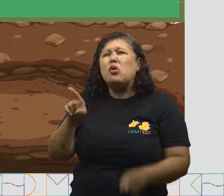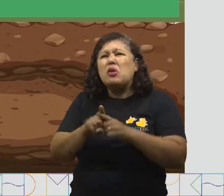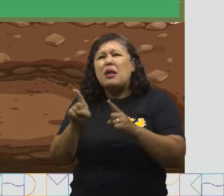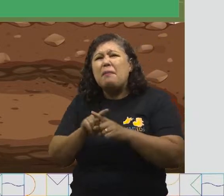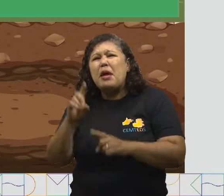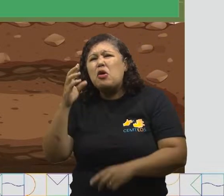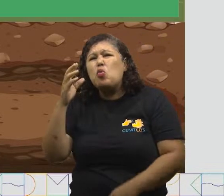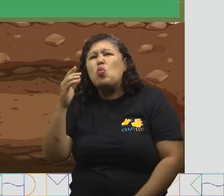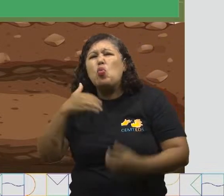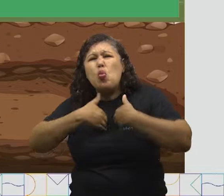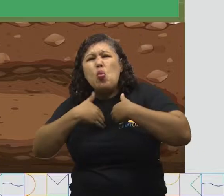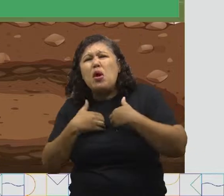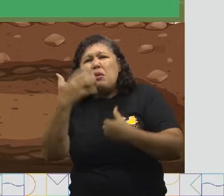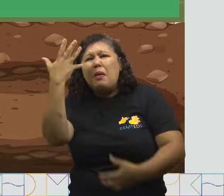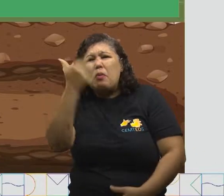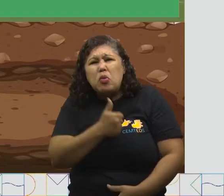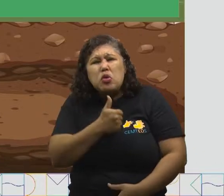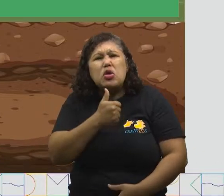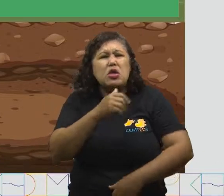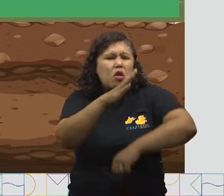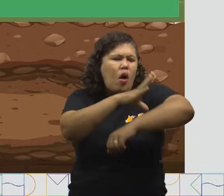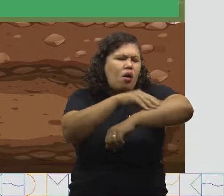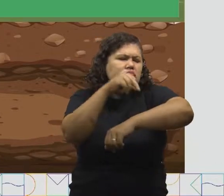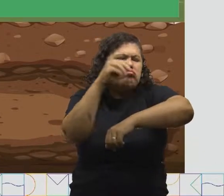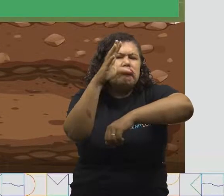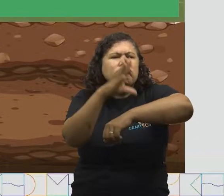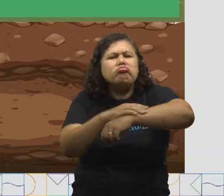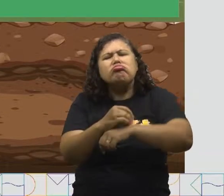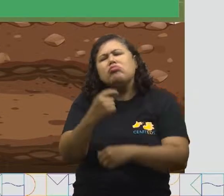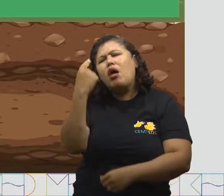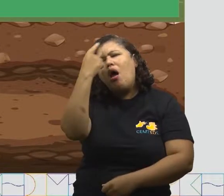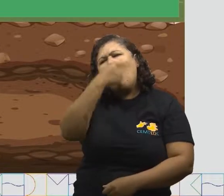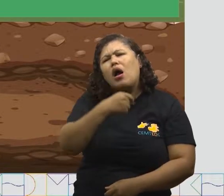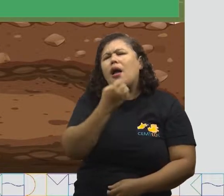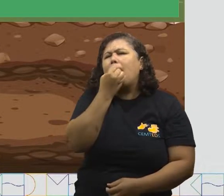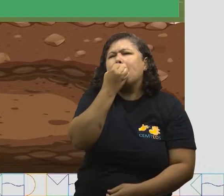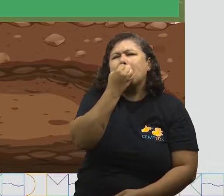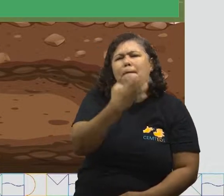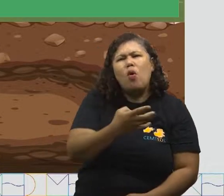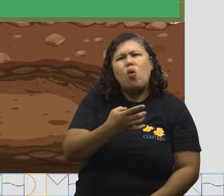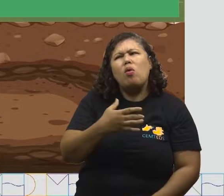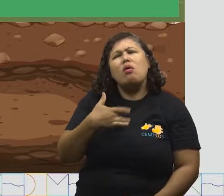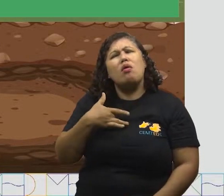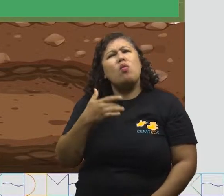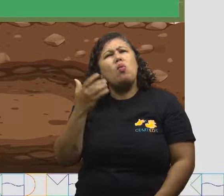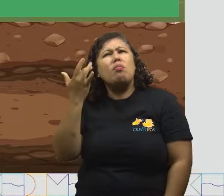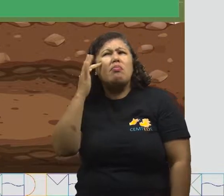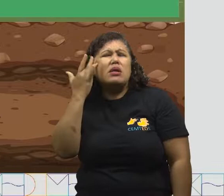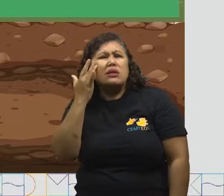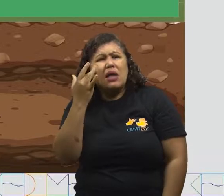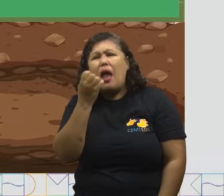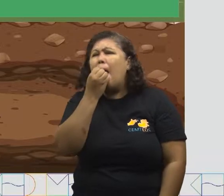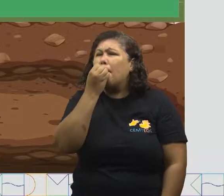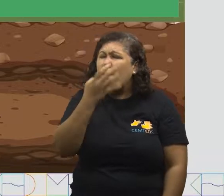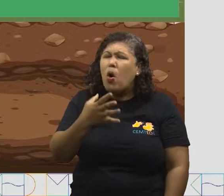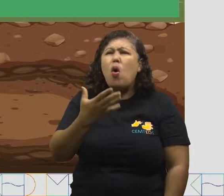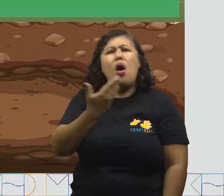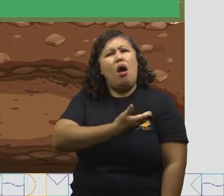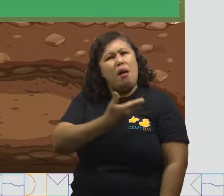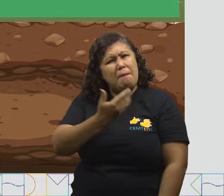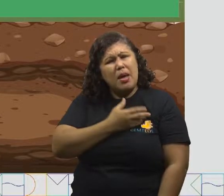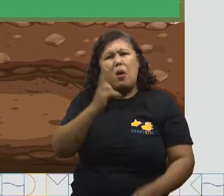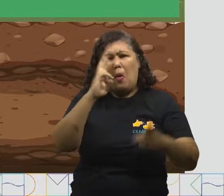animais que vi. Um de pelo macio e ar bondoso. Até achei que devia ser um desses bons amigos